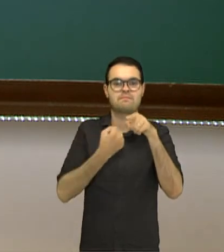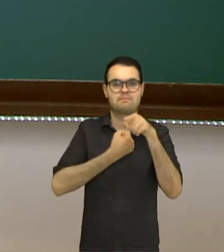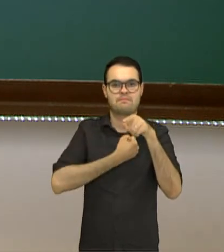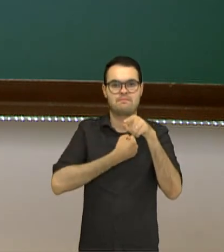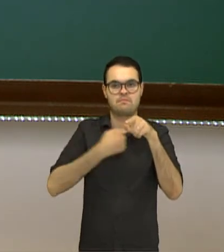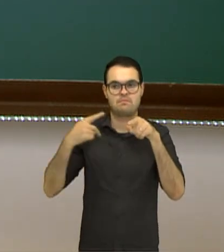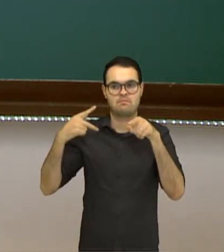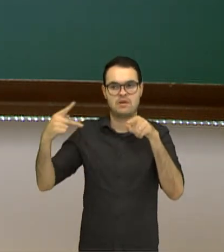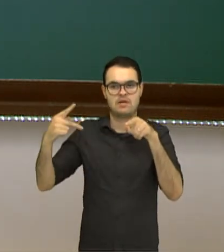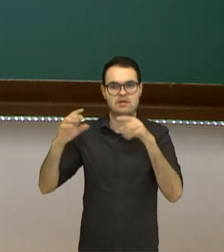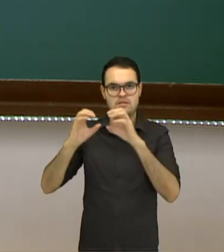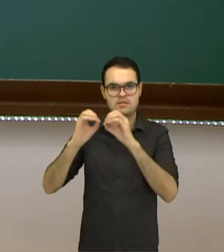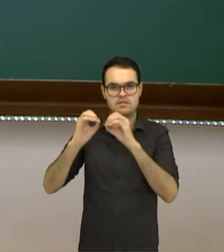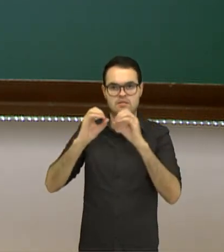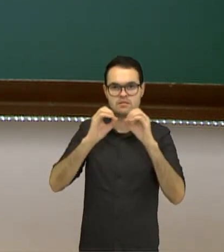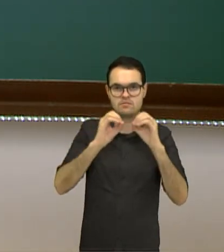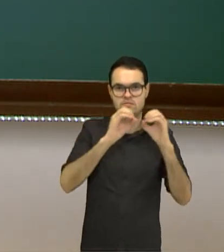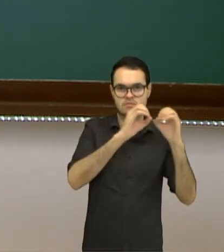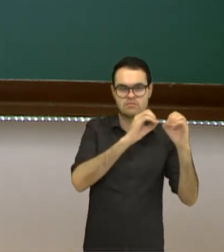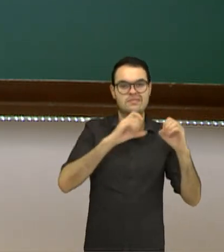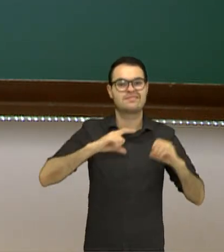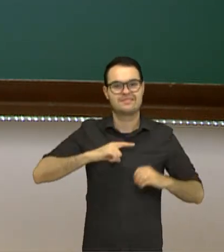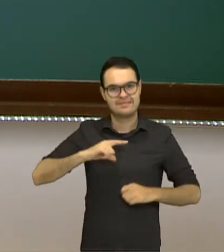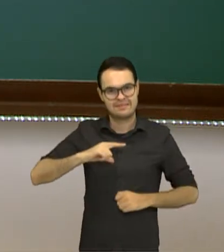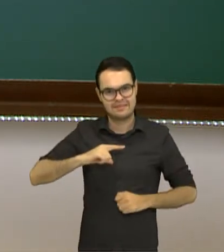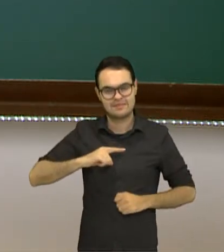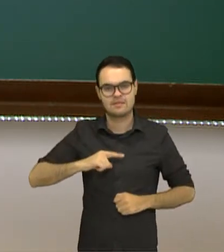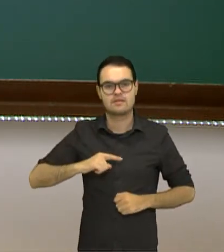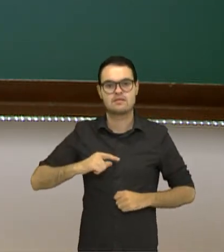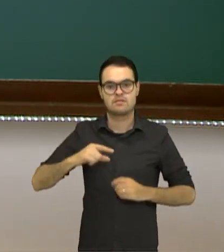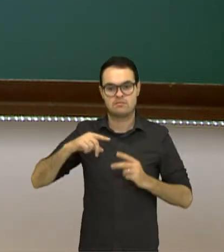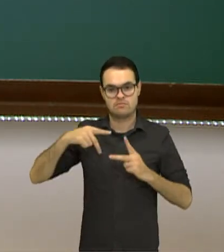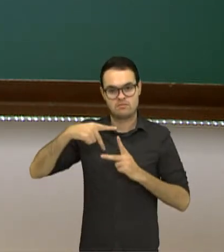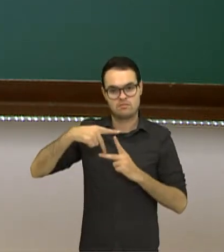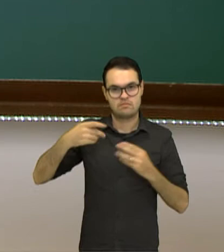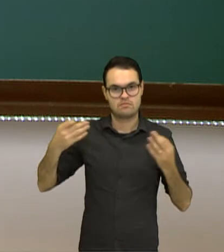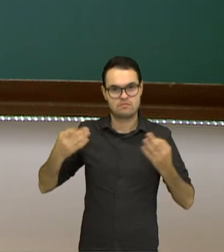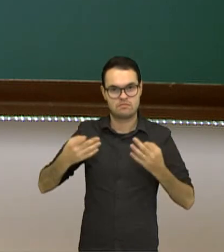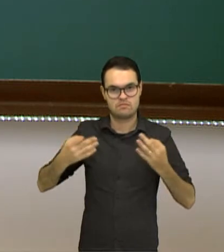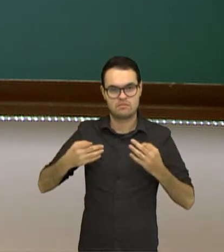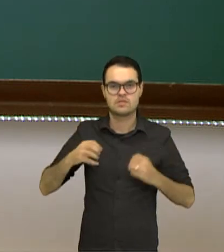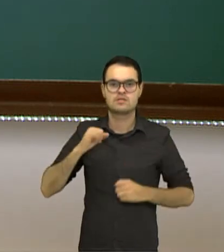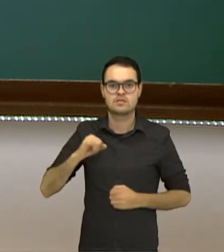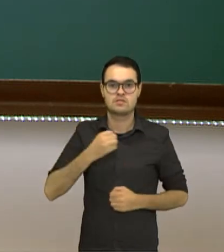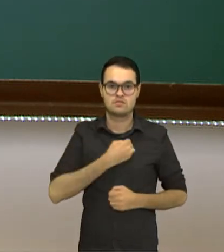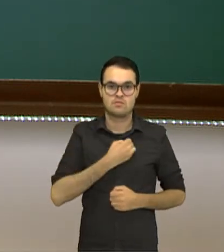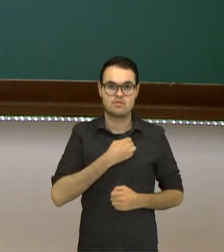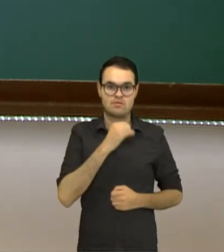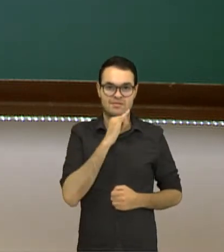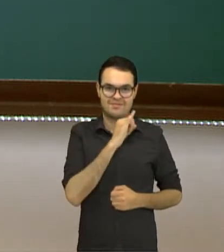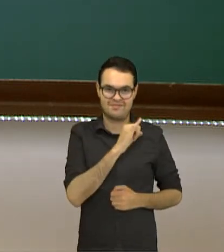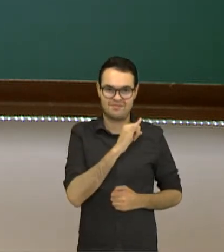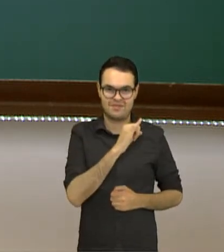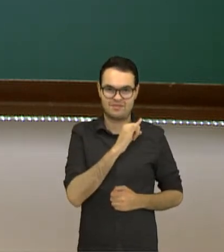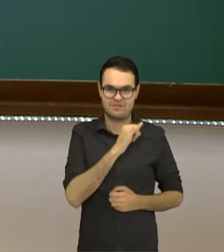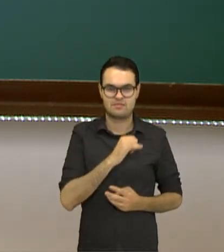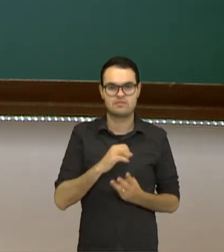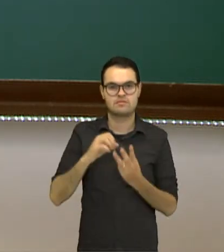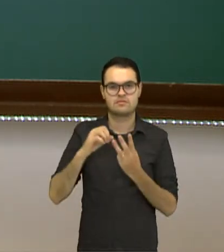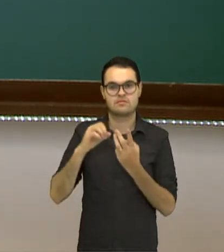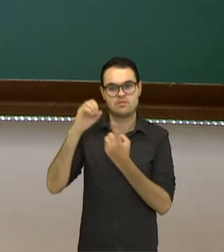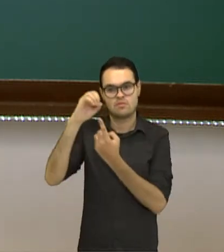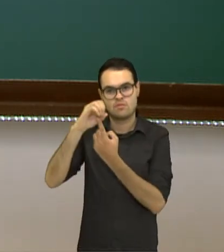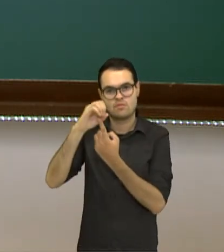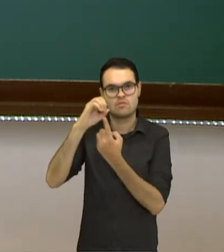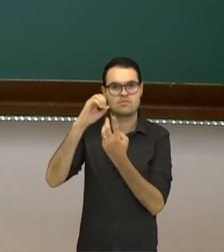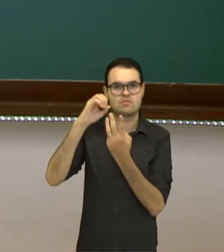de zeros, eu tenho quadrados perfeitos. Quando eu tenho quantidades ímpares de zeros, eu não tenho quadrado perfeito, porque eu não